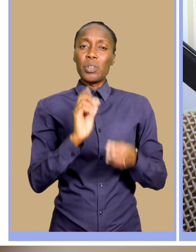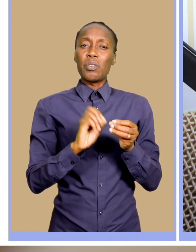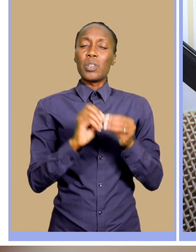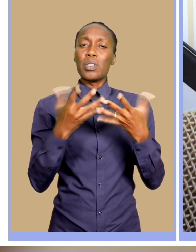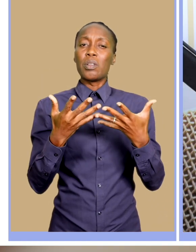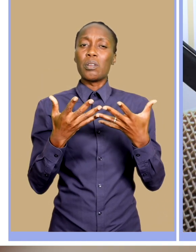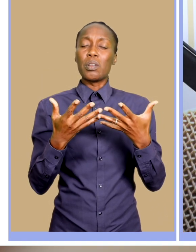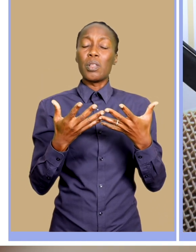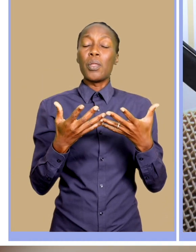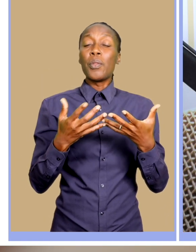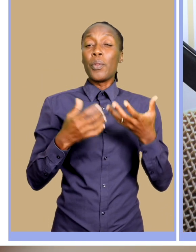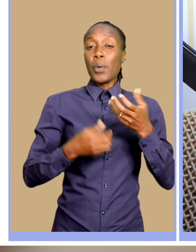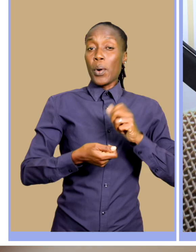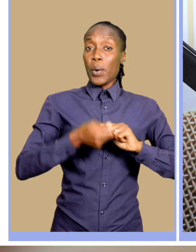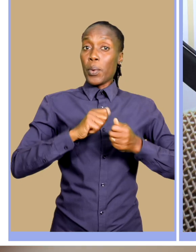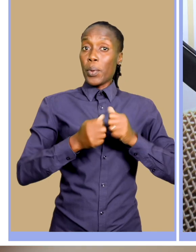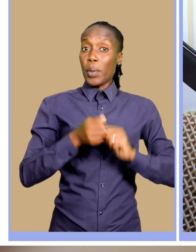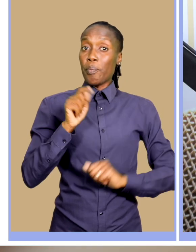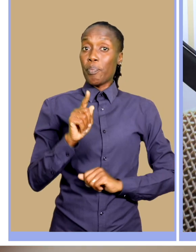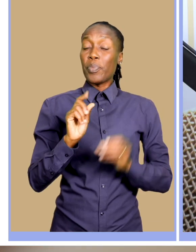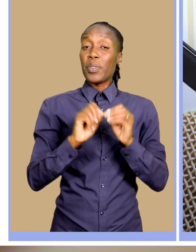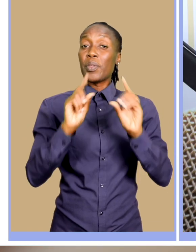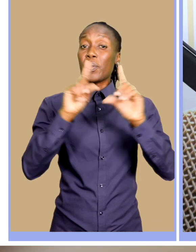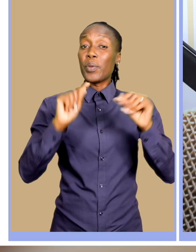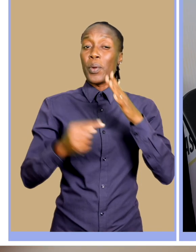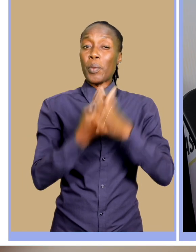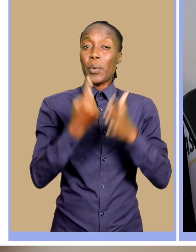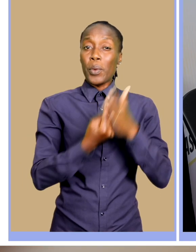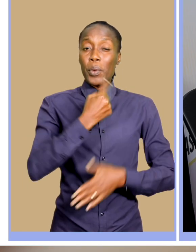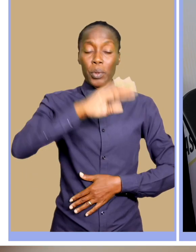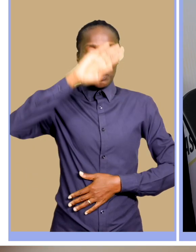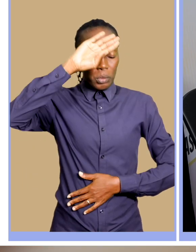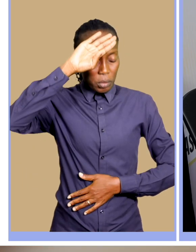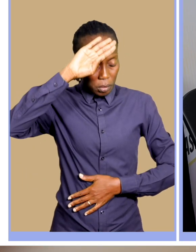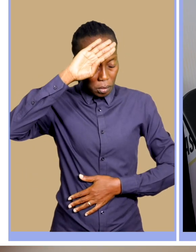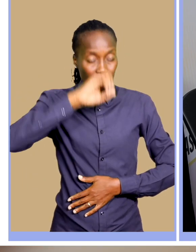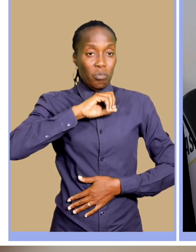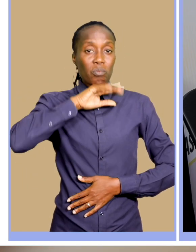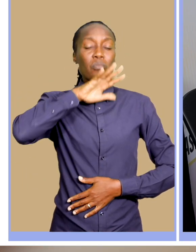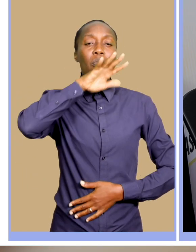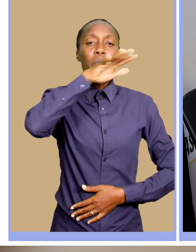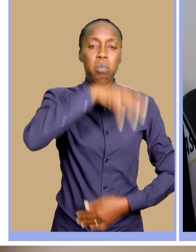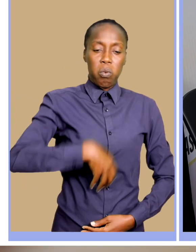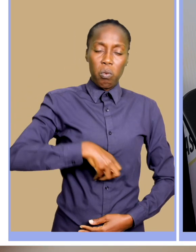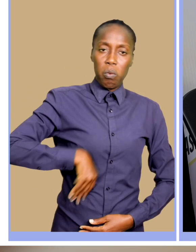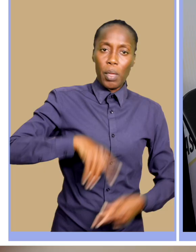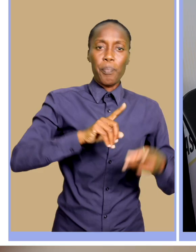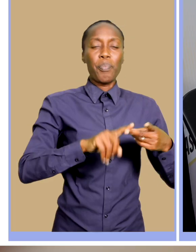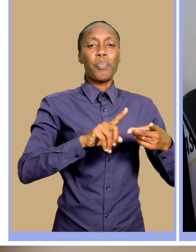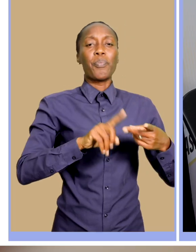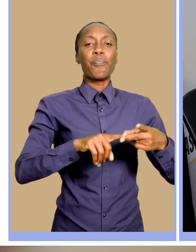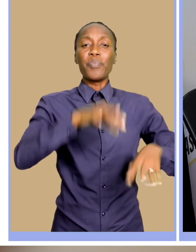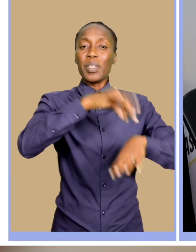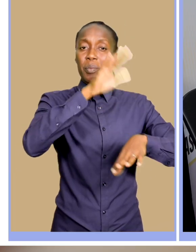relativamente às doenças diarreicas e malária em função das mudanças climáticas. Então, desde 2016, nós criamos